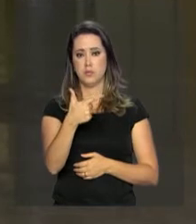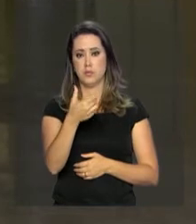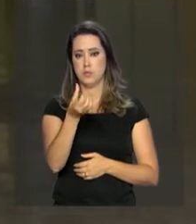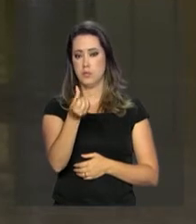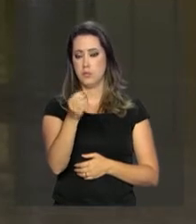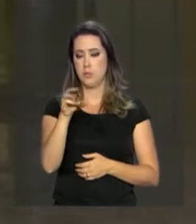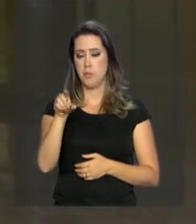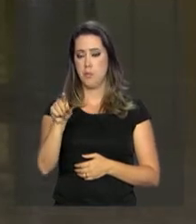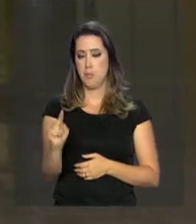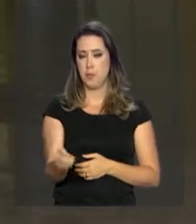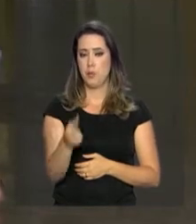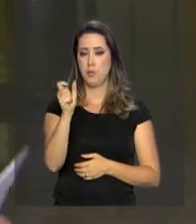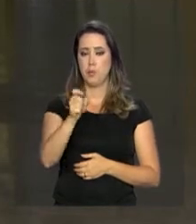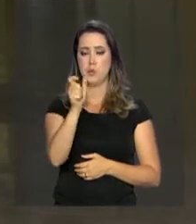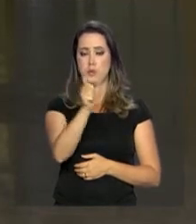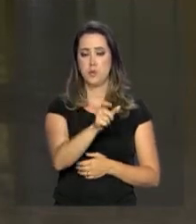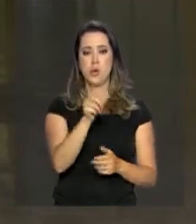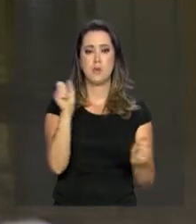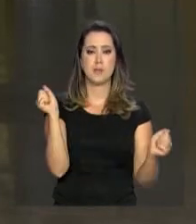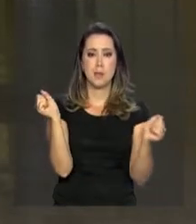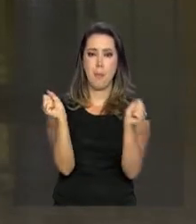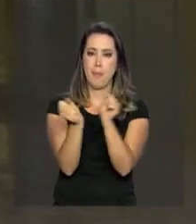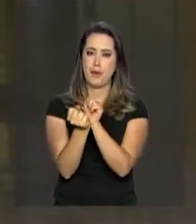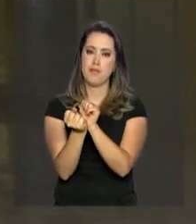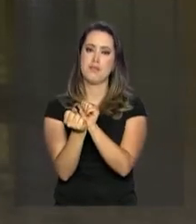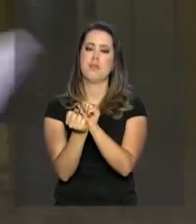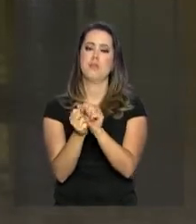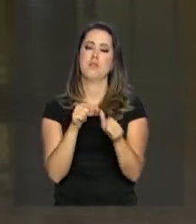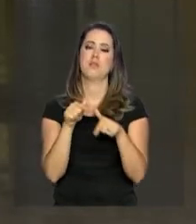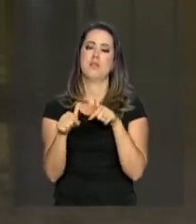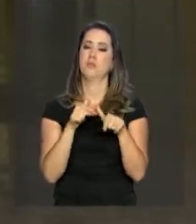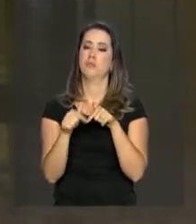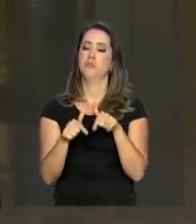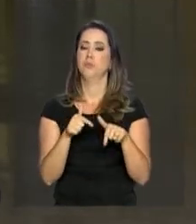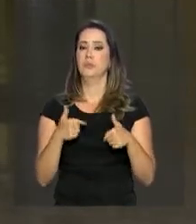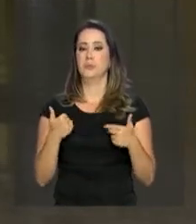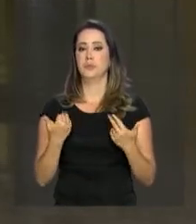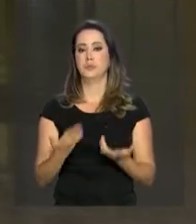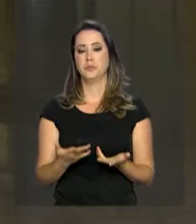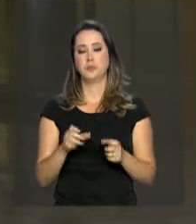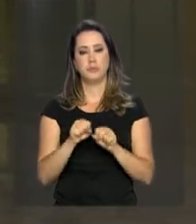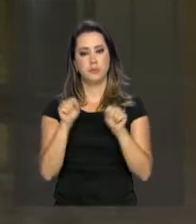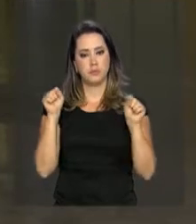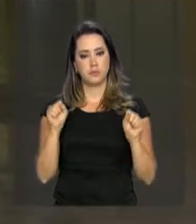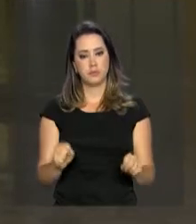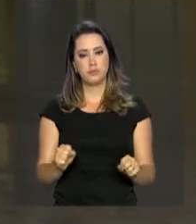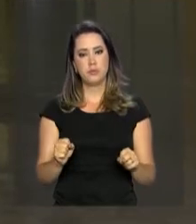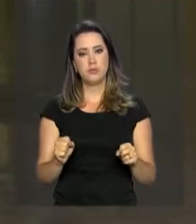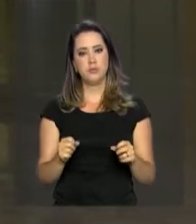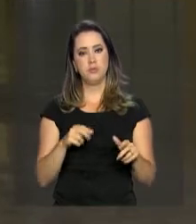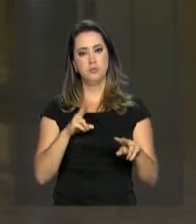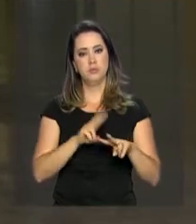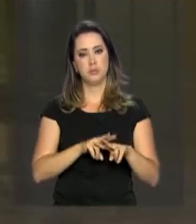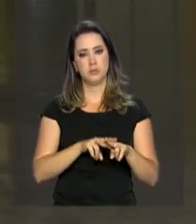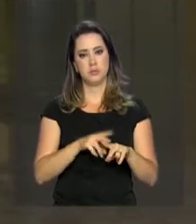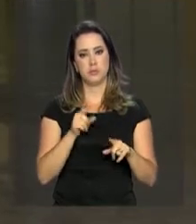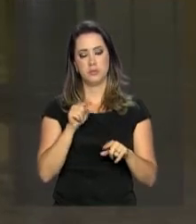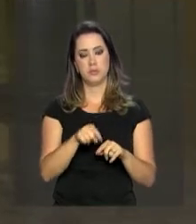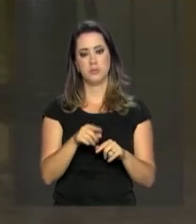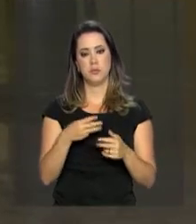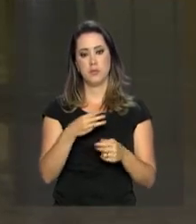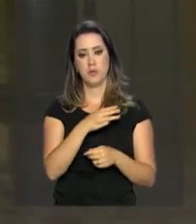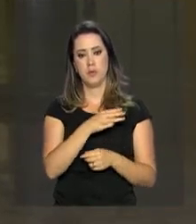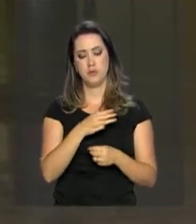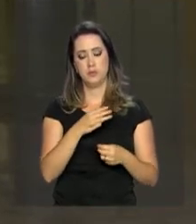mil presidiários do país exerce algum tipo de trabalho no sistema prisional para o ministro da segurança